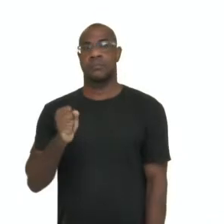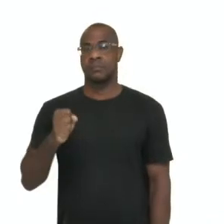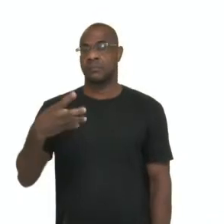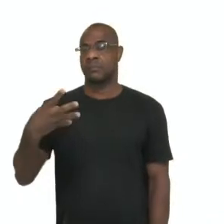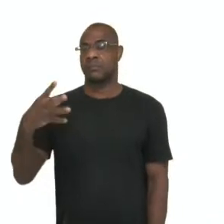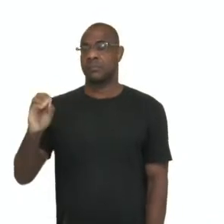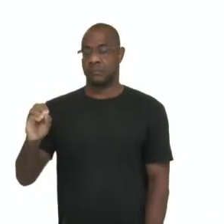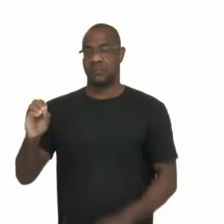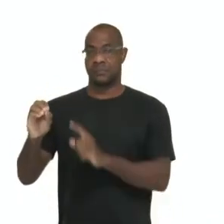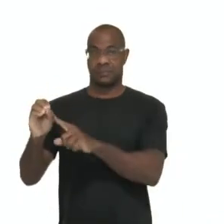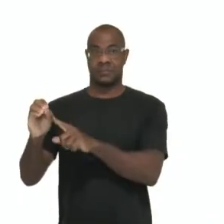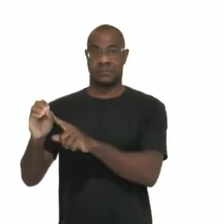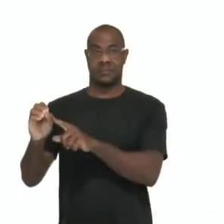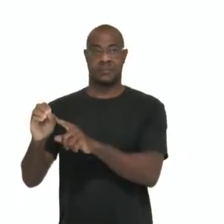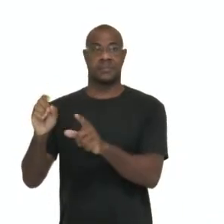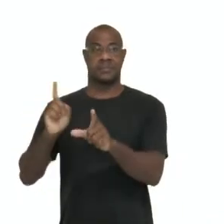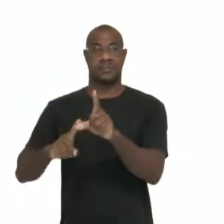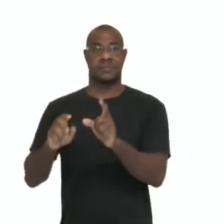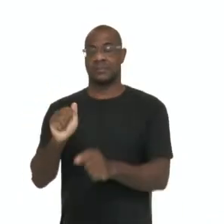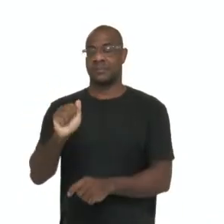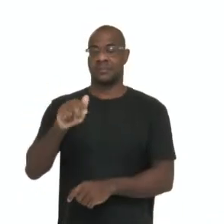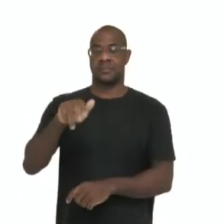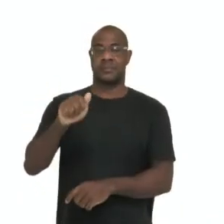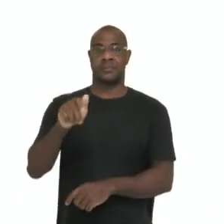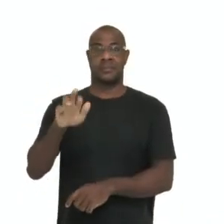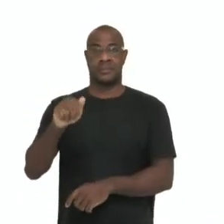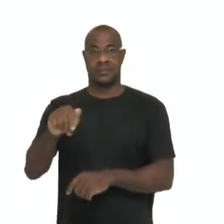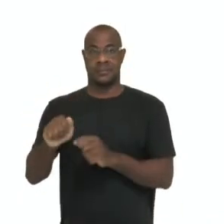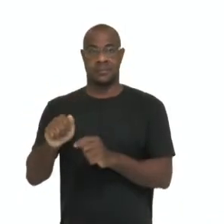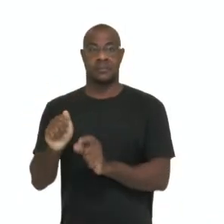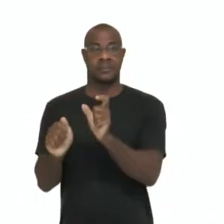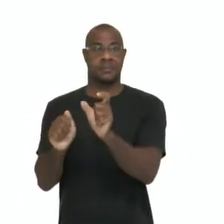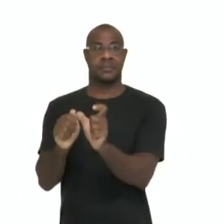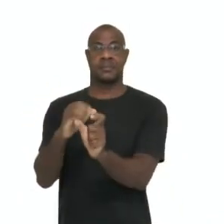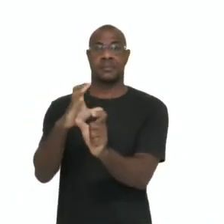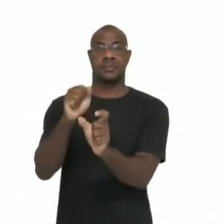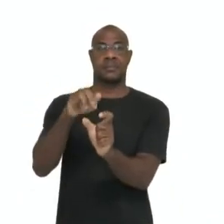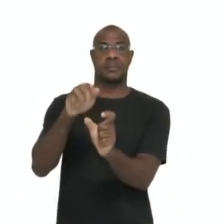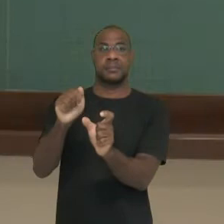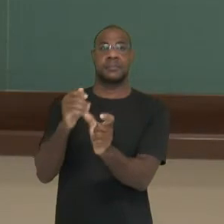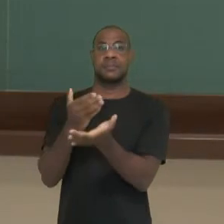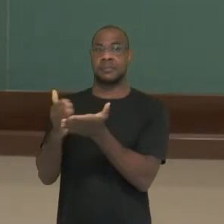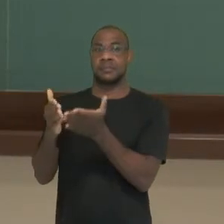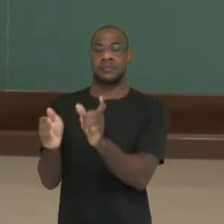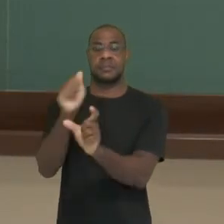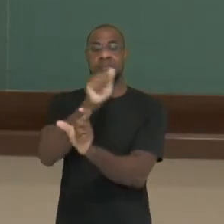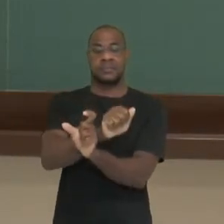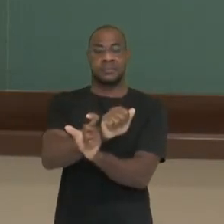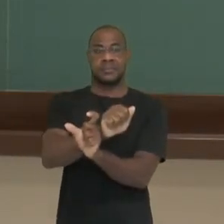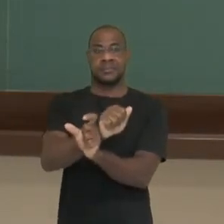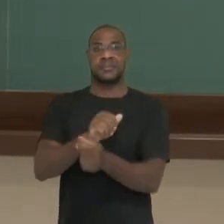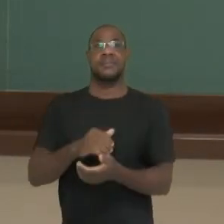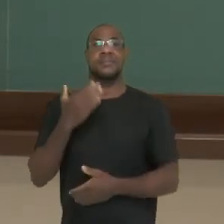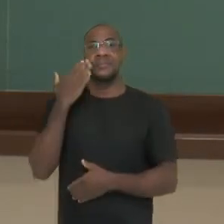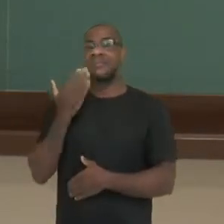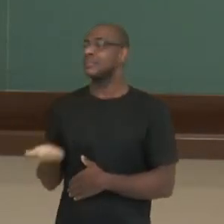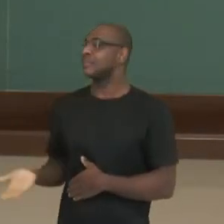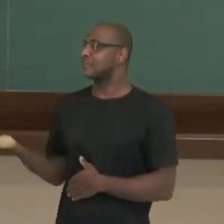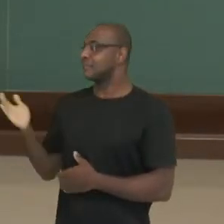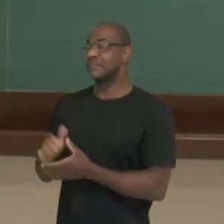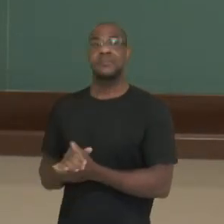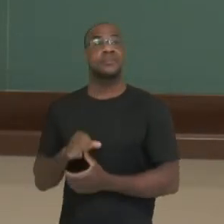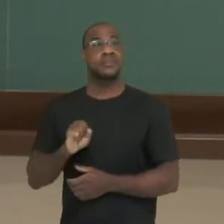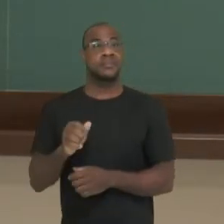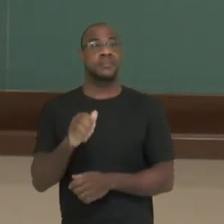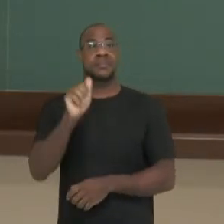840 anagramas da palavra camarada, começando com a letra A. Lembrando que se eu